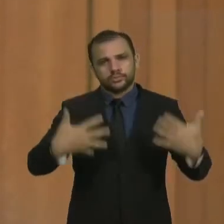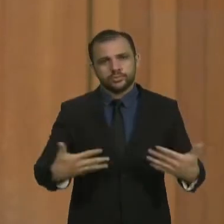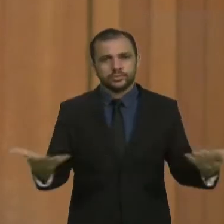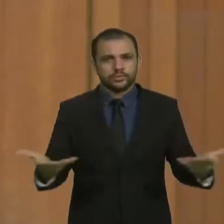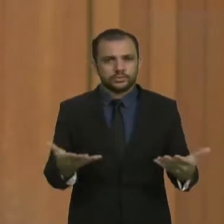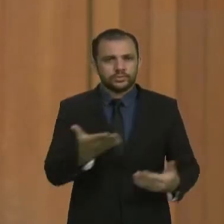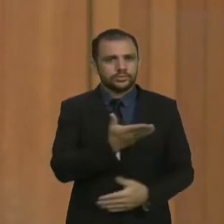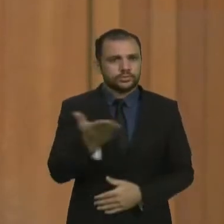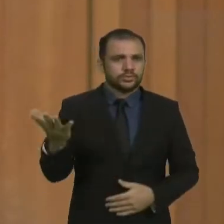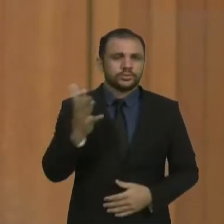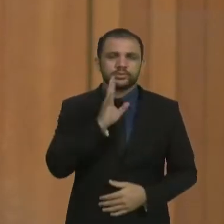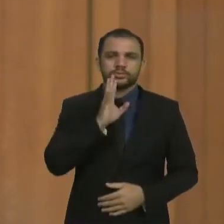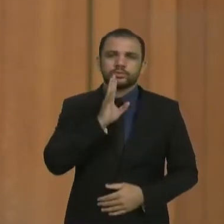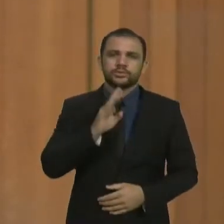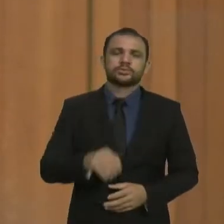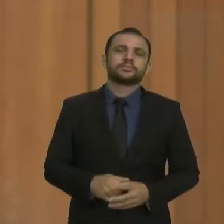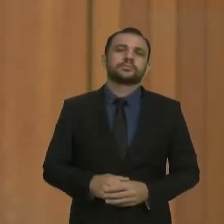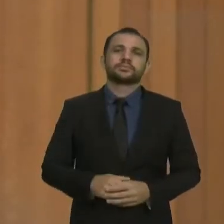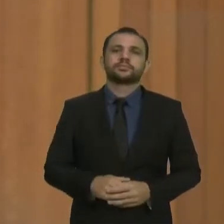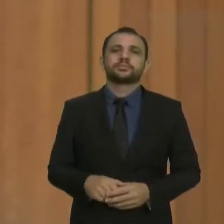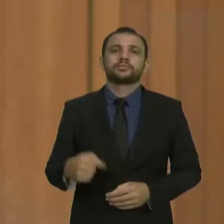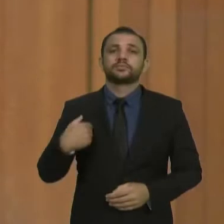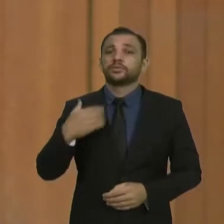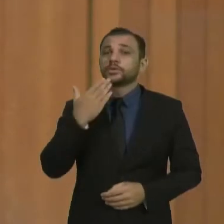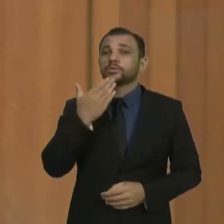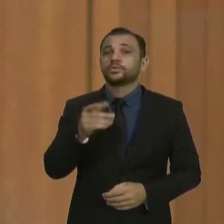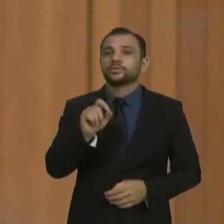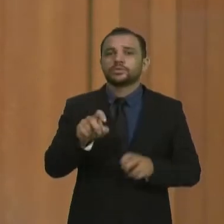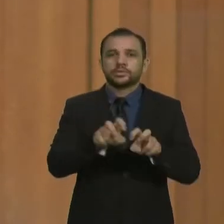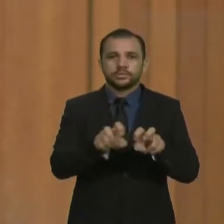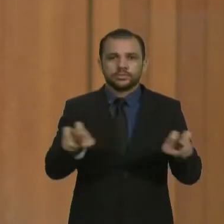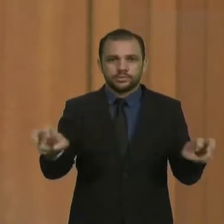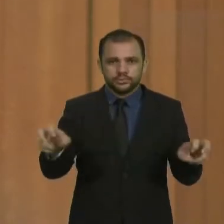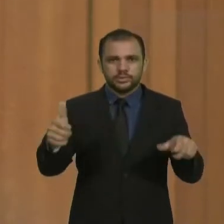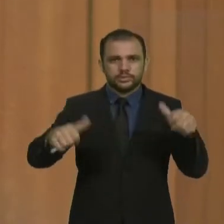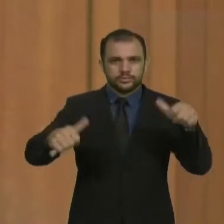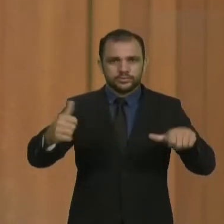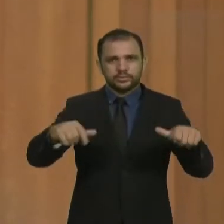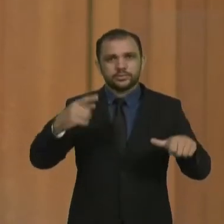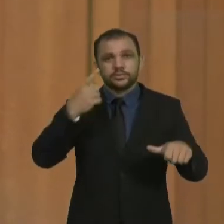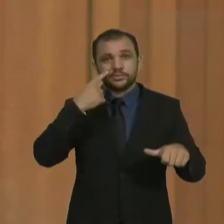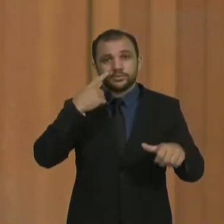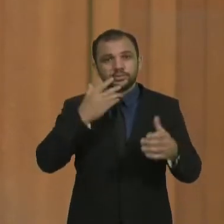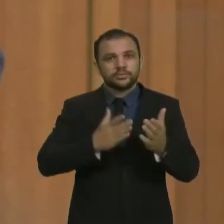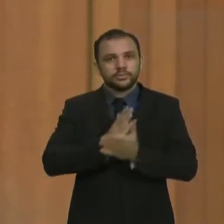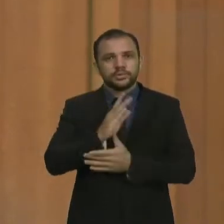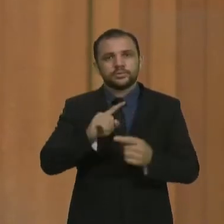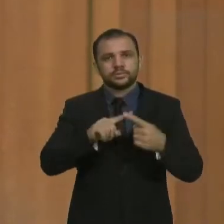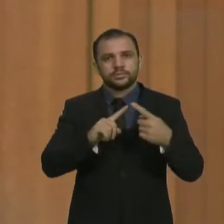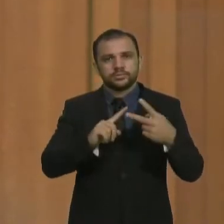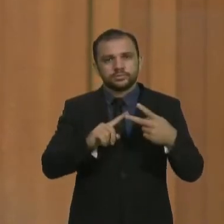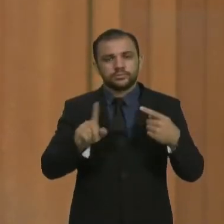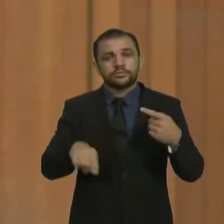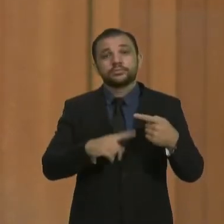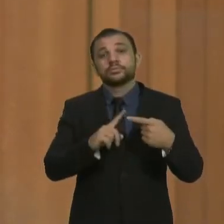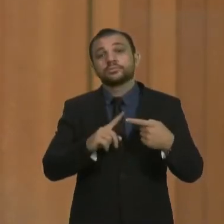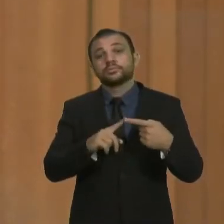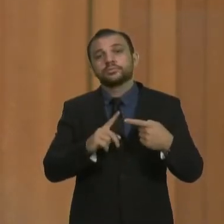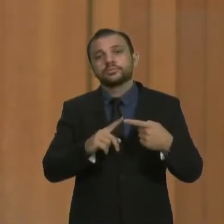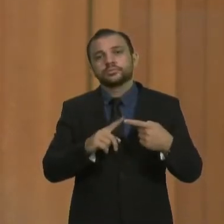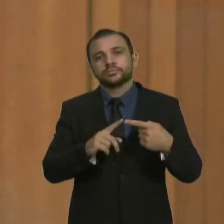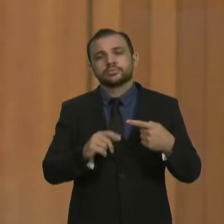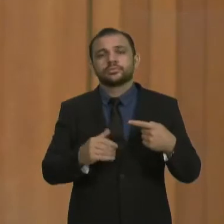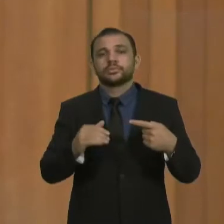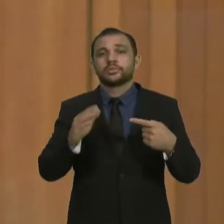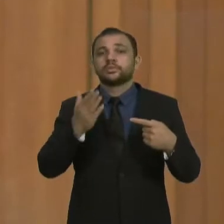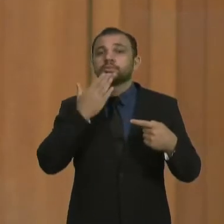vocês. Solicitei a apreciação da mesa que aprovasse dois requerimentos. O primeiro, as